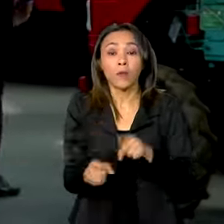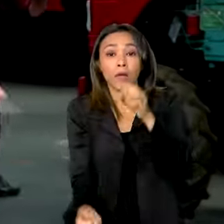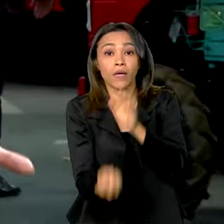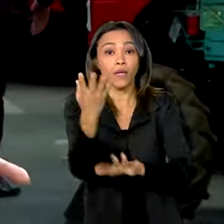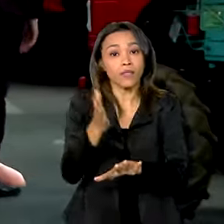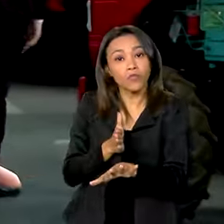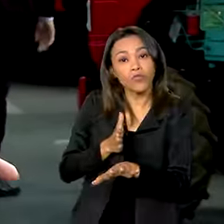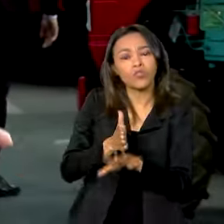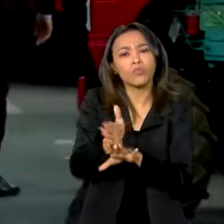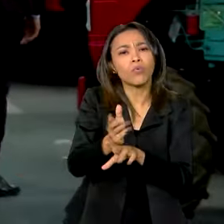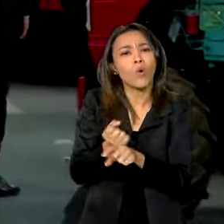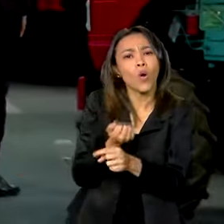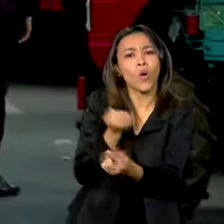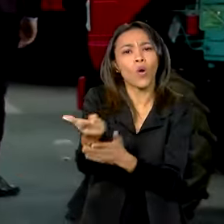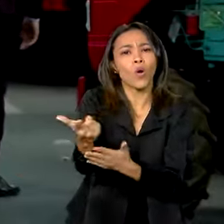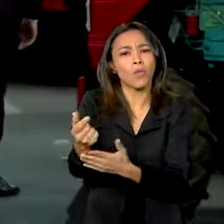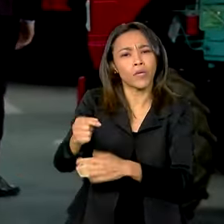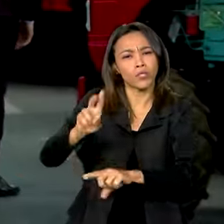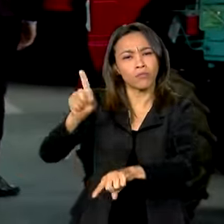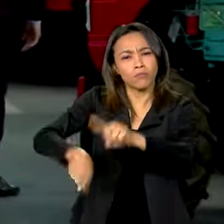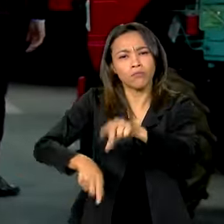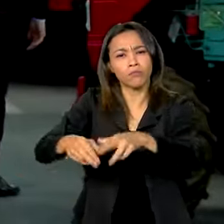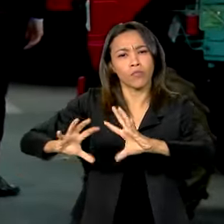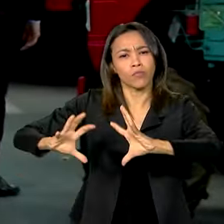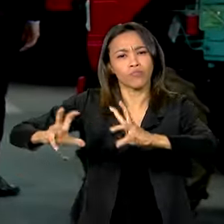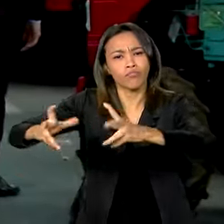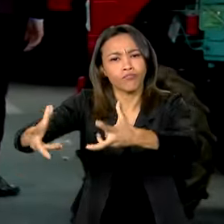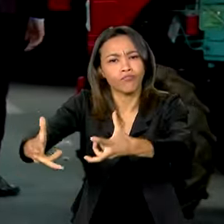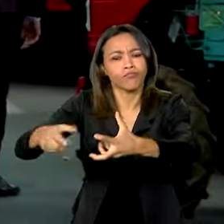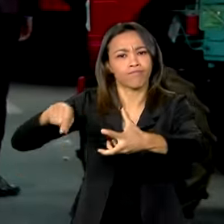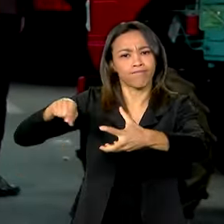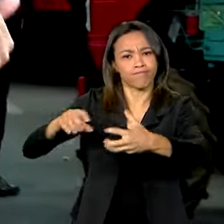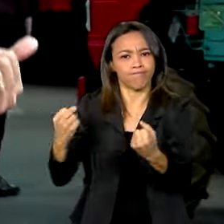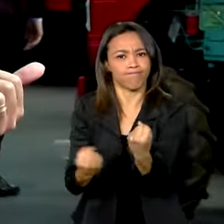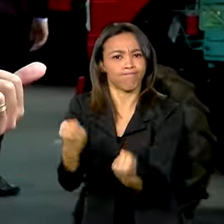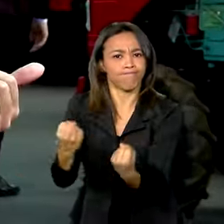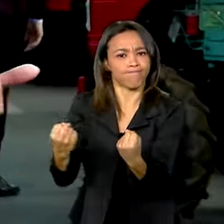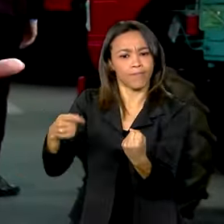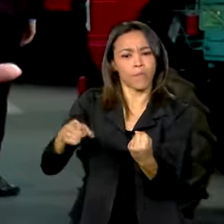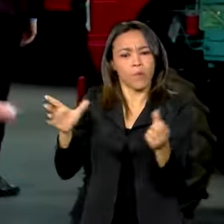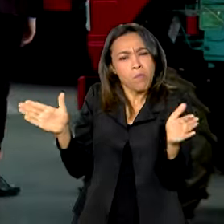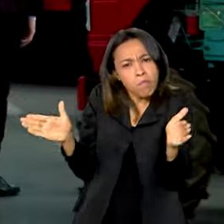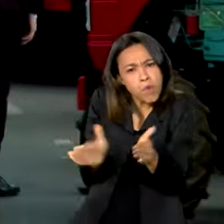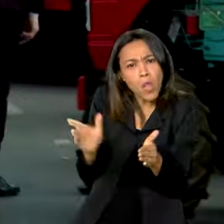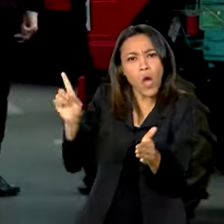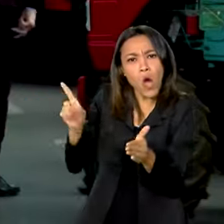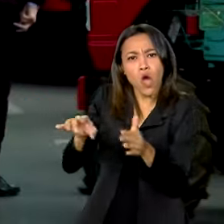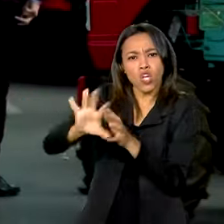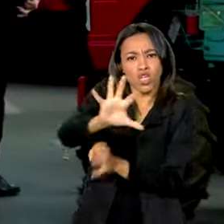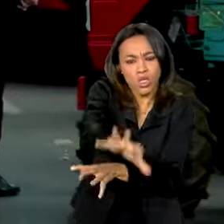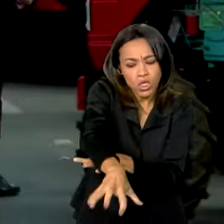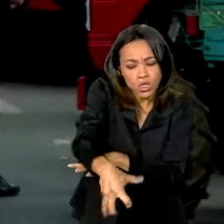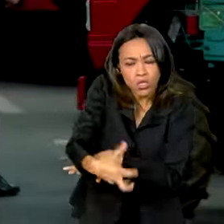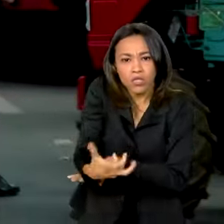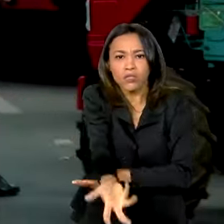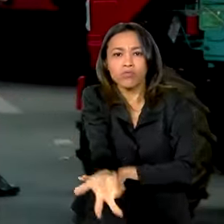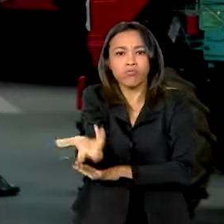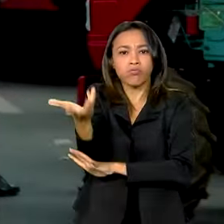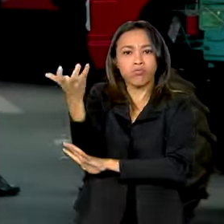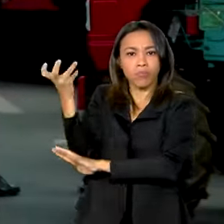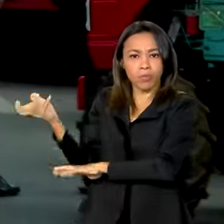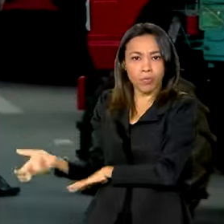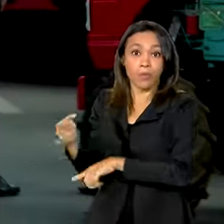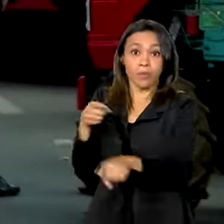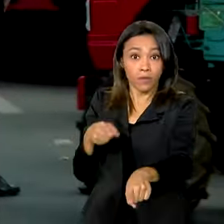a compra de máquinas e implementos agrícolas de pequeno porte, como microtratores e roçadeiras, no âmbito do programa